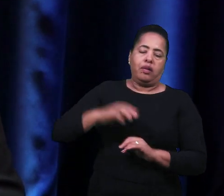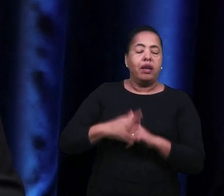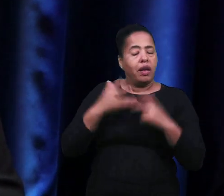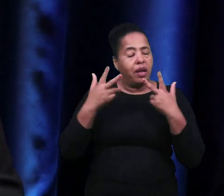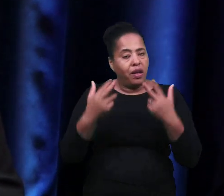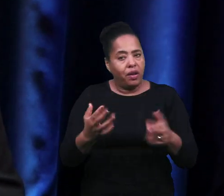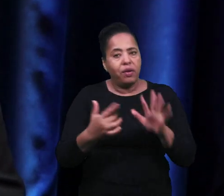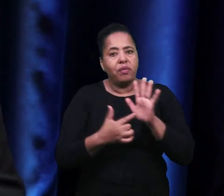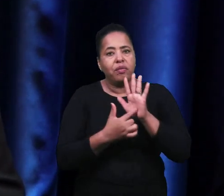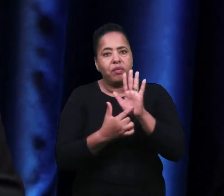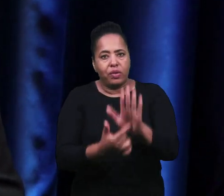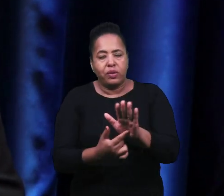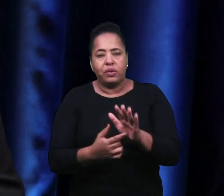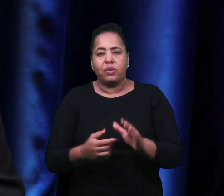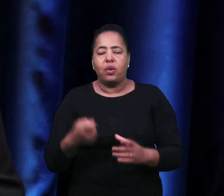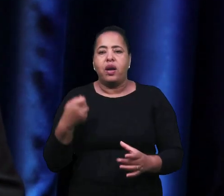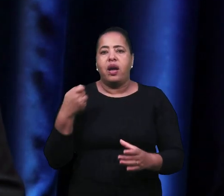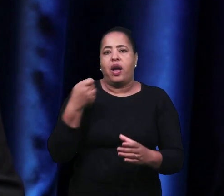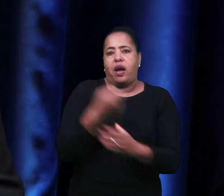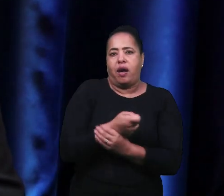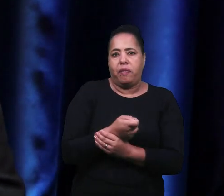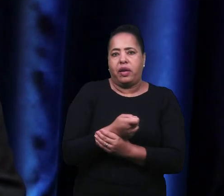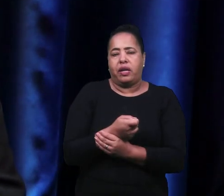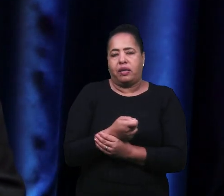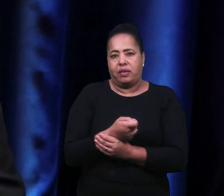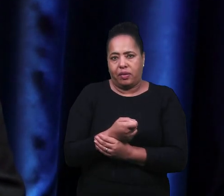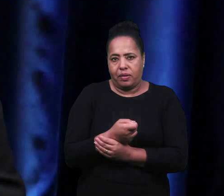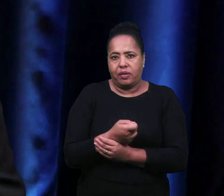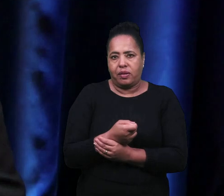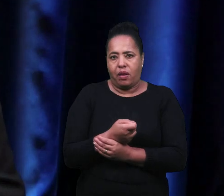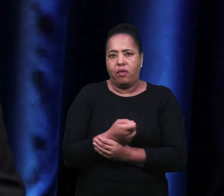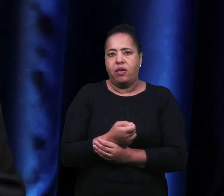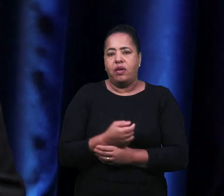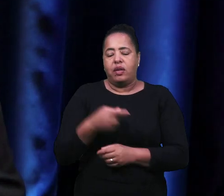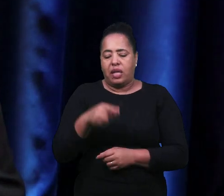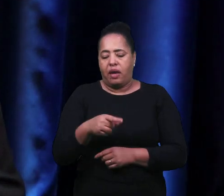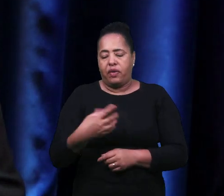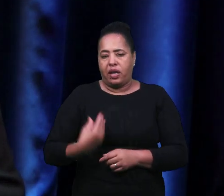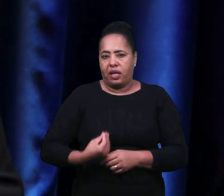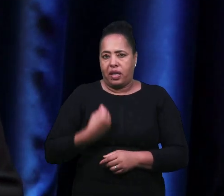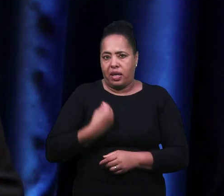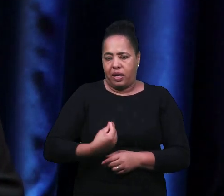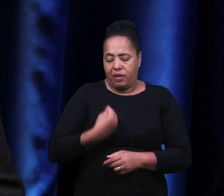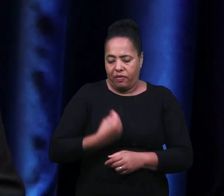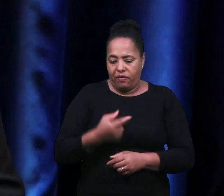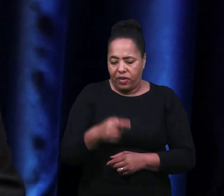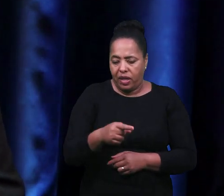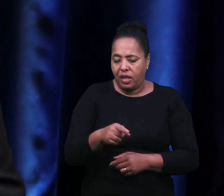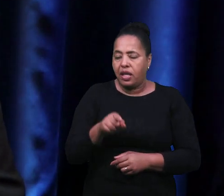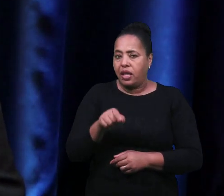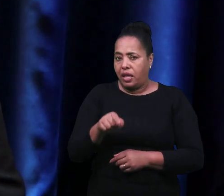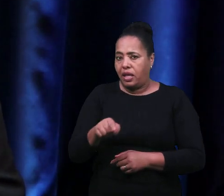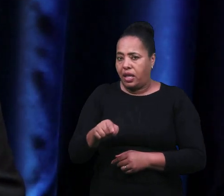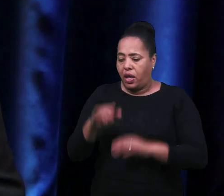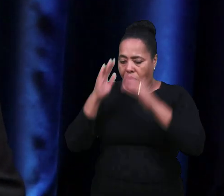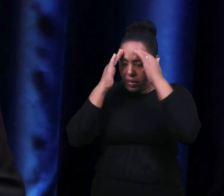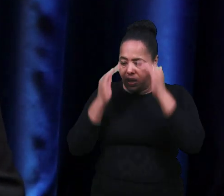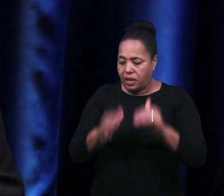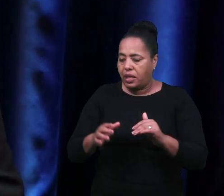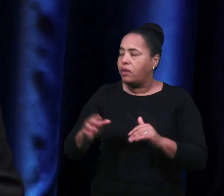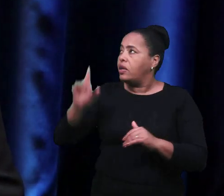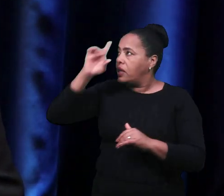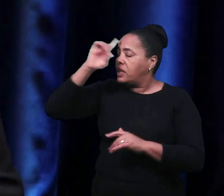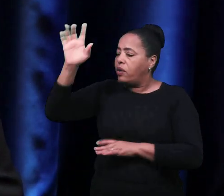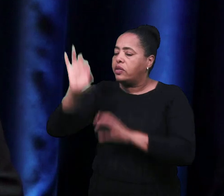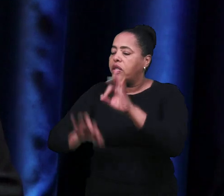né? Enquanto Abraão estava na sua lida, Deus já estava preparando a sua descendência, né,